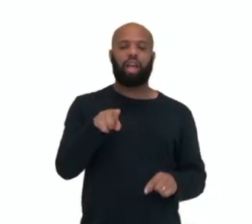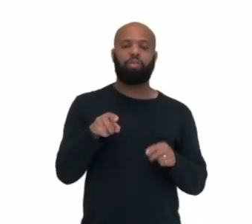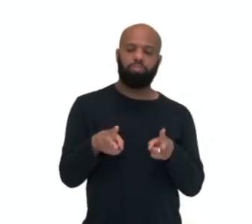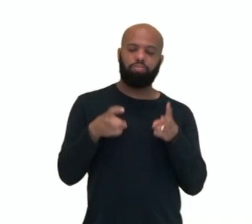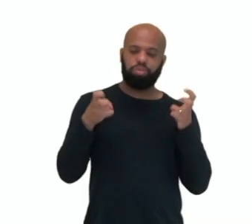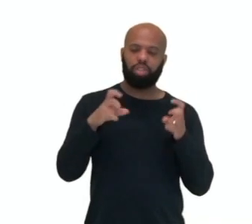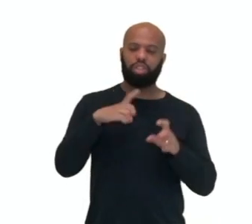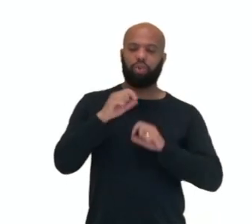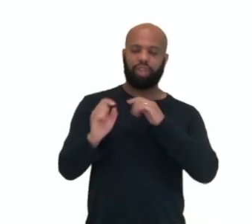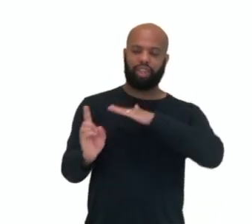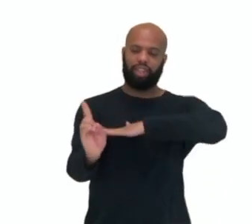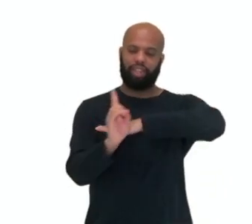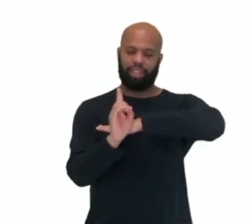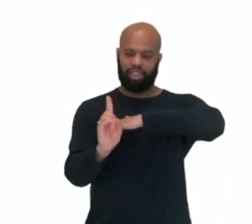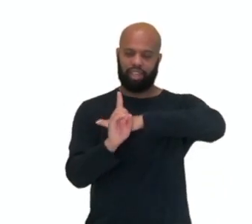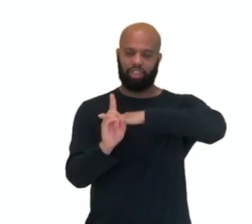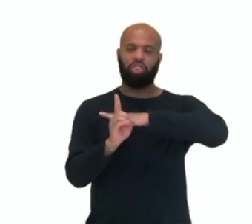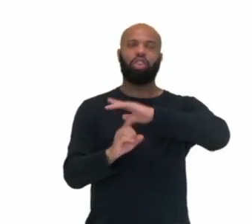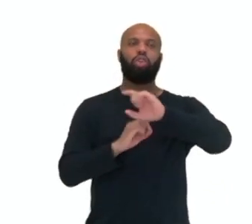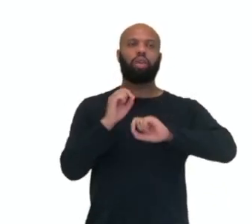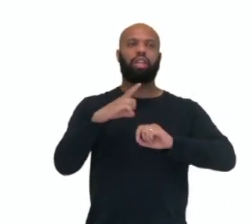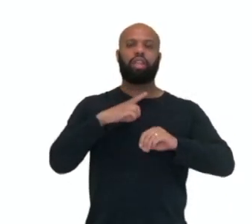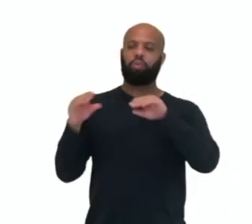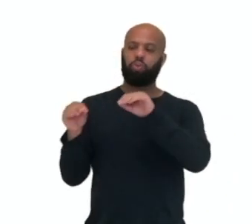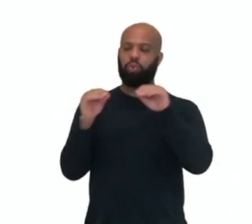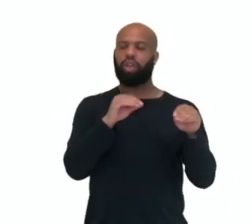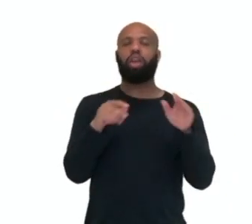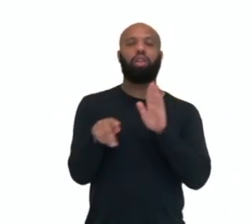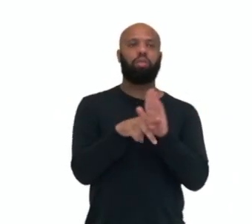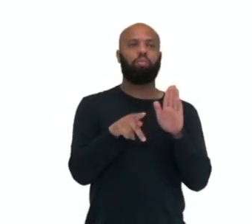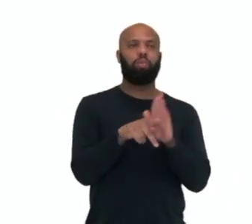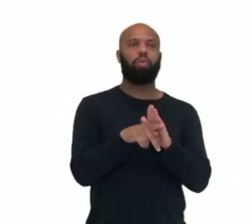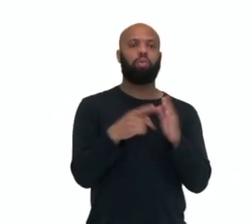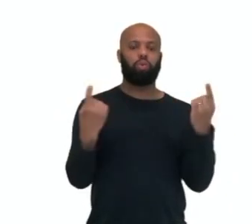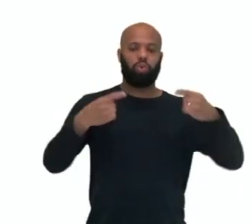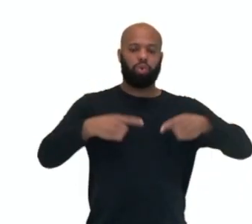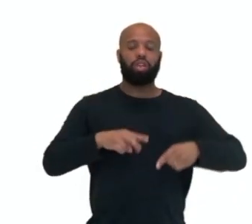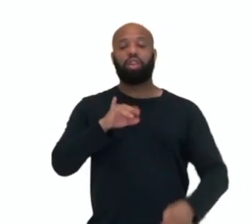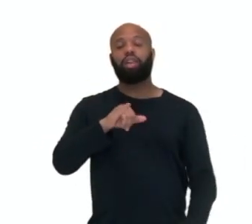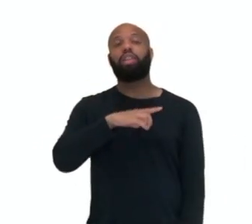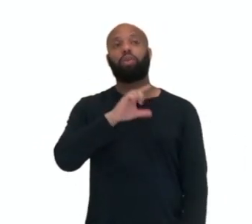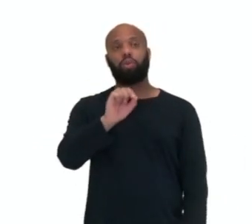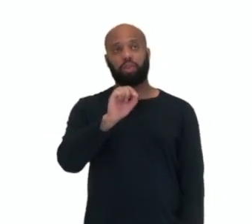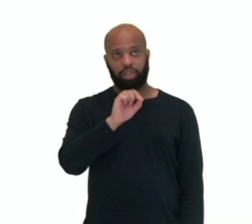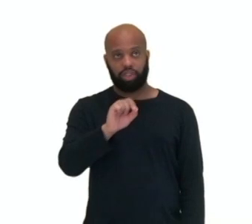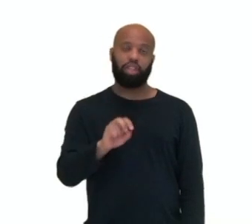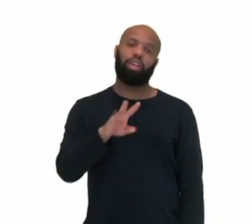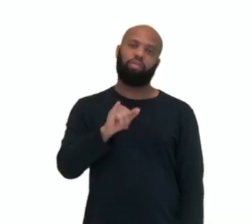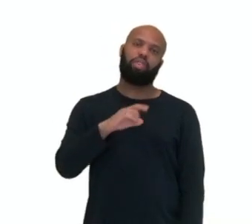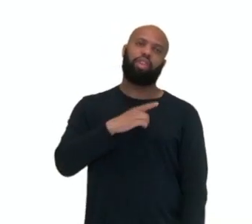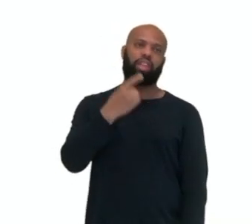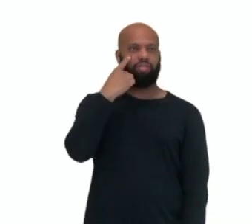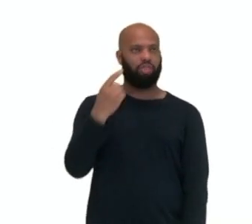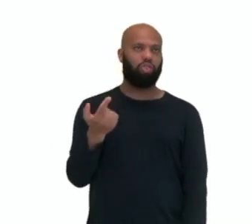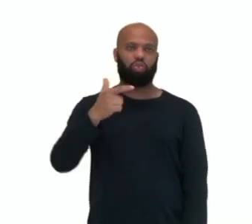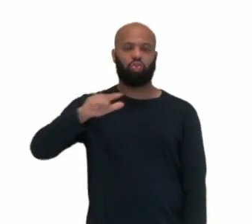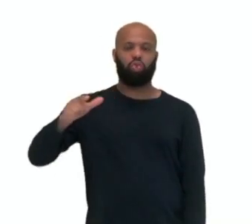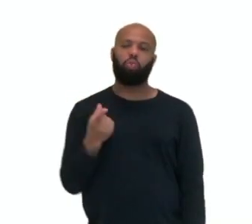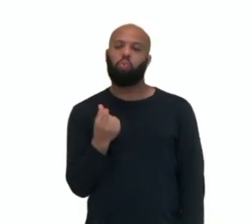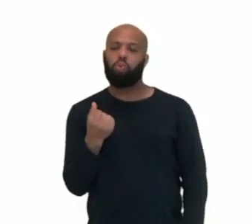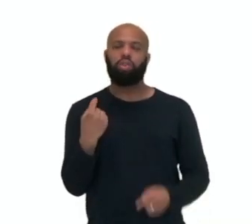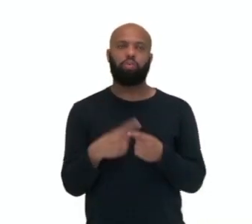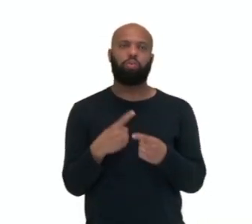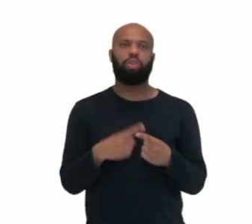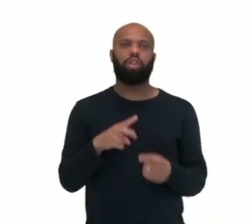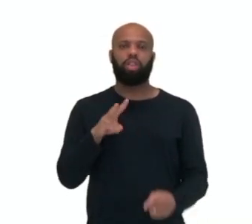perceber que seus clientes estão migrando para a concorrência, ela vai ter que, rever esses preços, porque senão cada vez